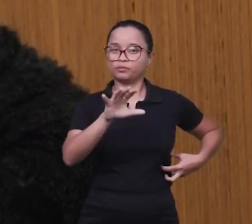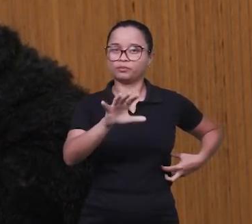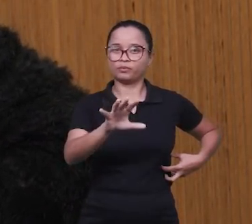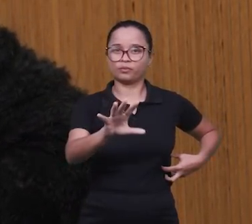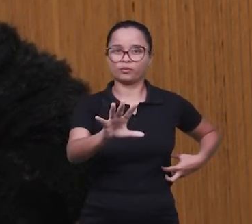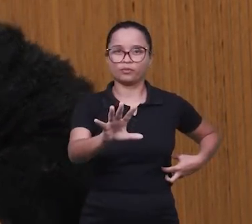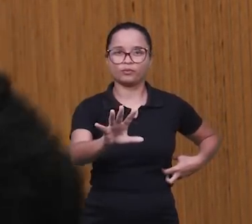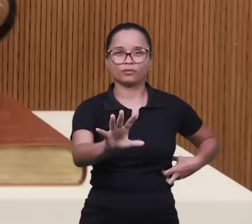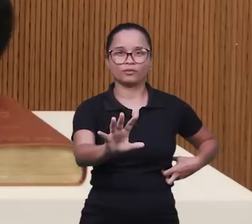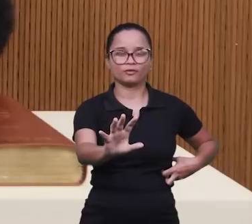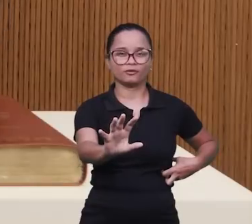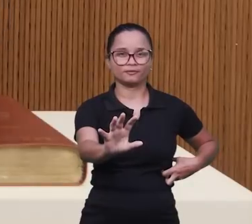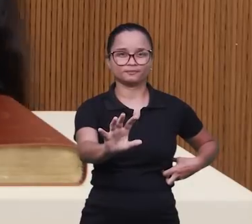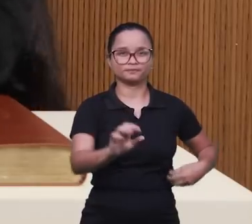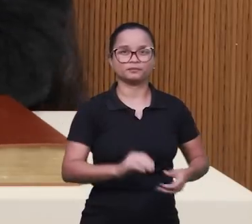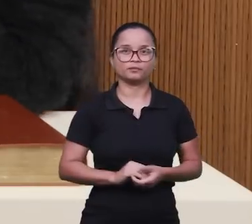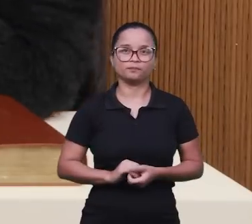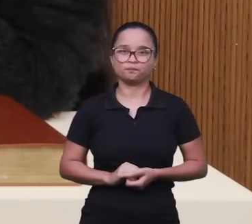Soltei o ar.